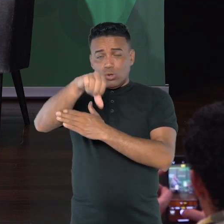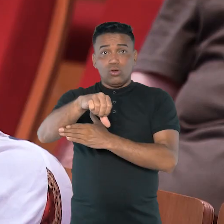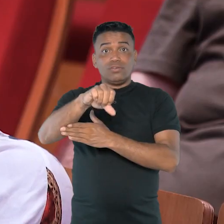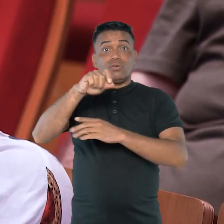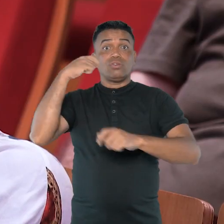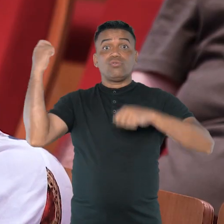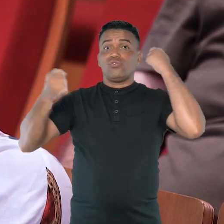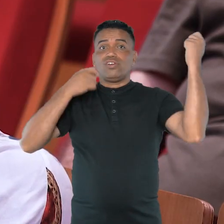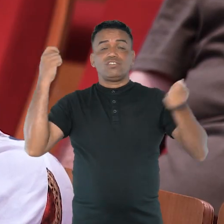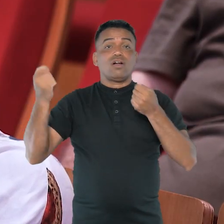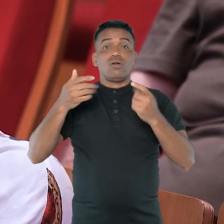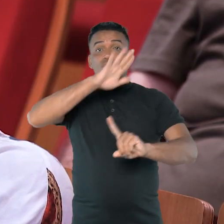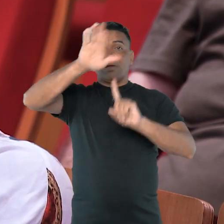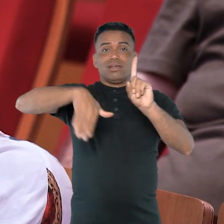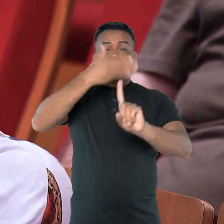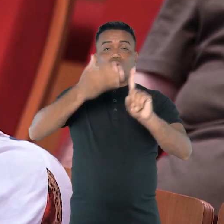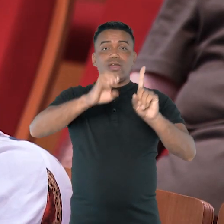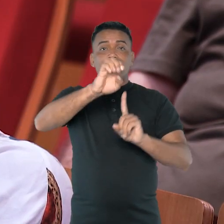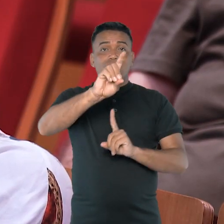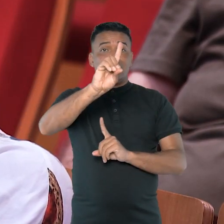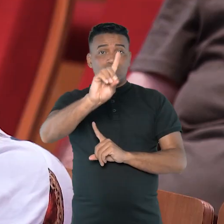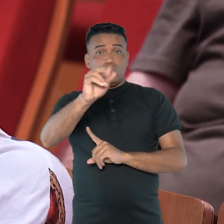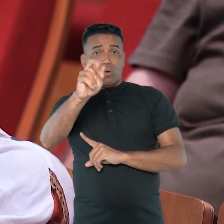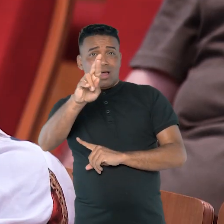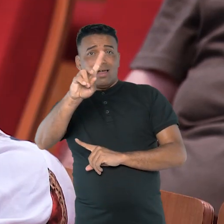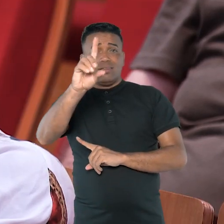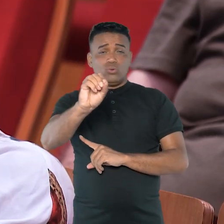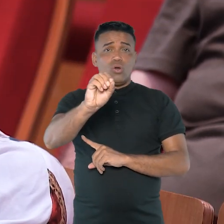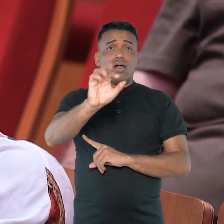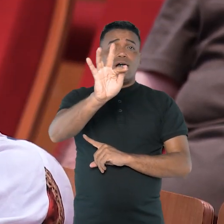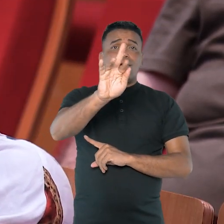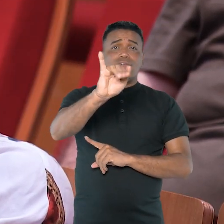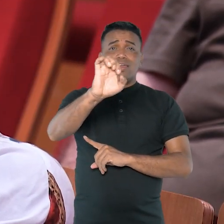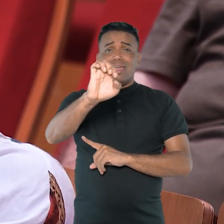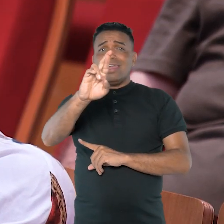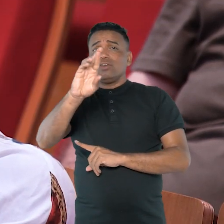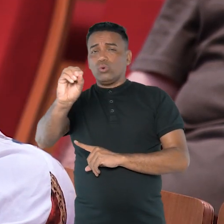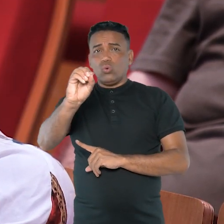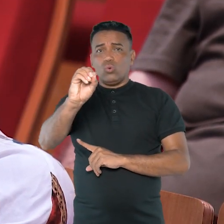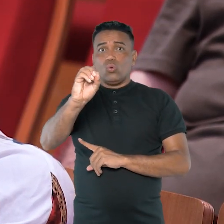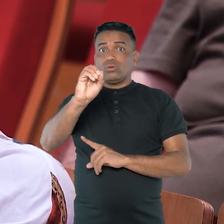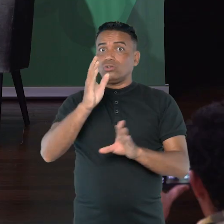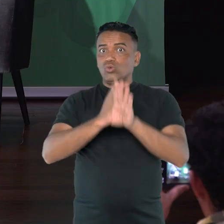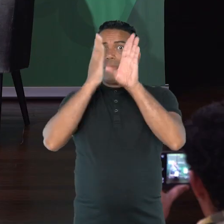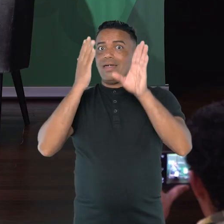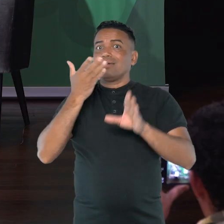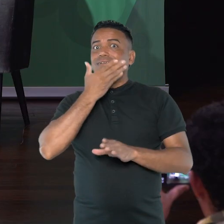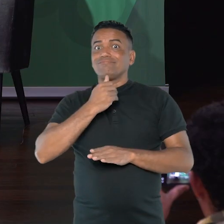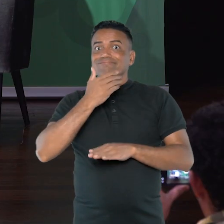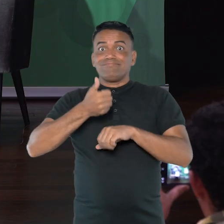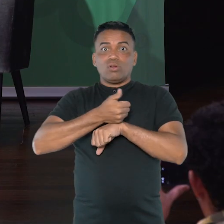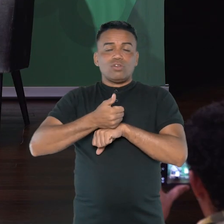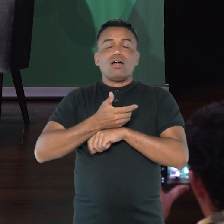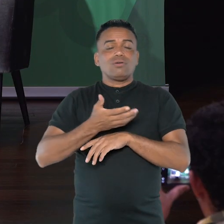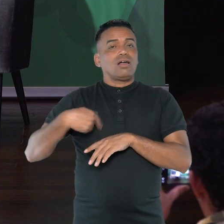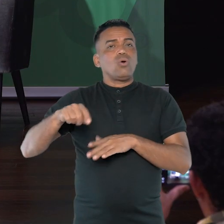Frieiro, Festival de Livro de Rua, na Savassi, pouco antes da pandemia. Foi um sucesso e tudo, e foi uma redescoberta do Frieiro. E eu escrevi para o Pensar, o suplemento literário do Estado